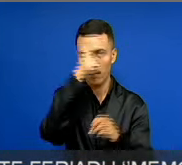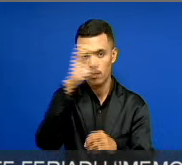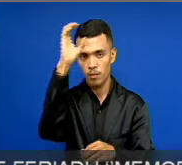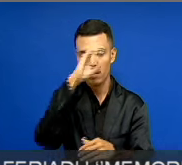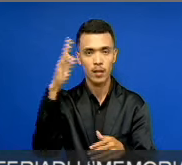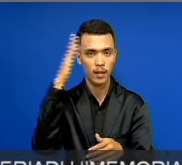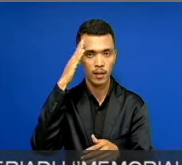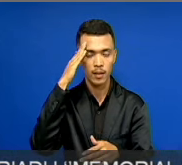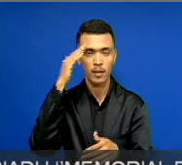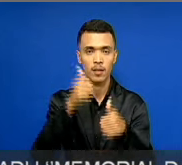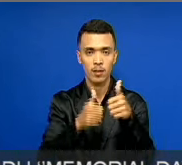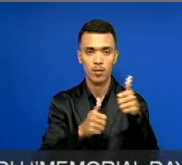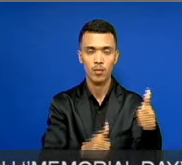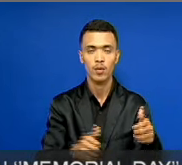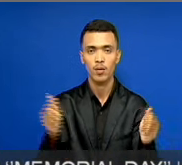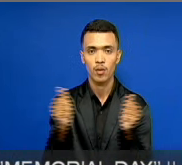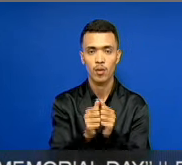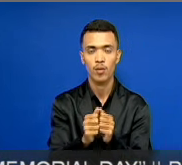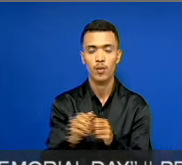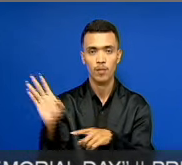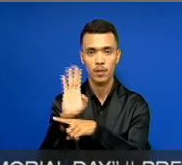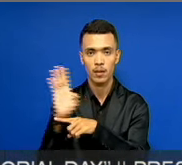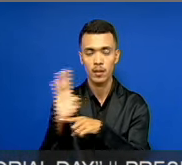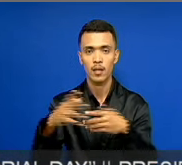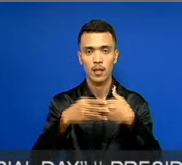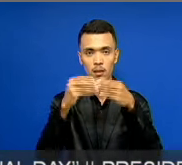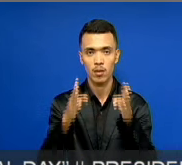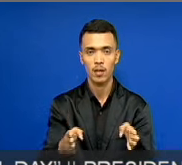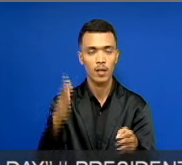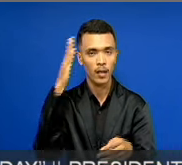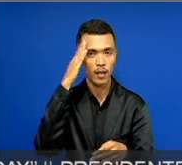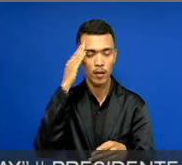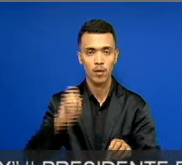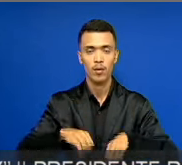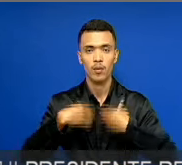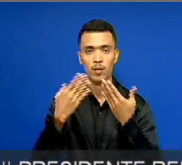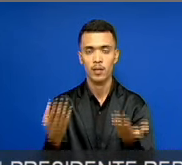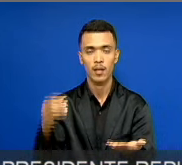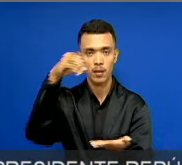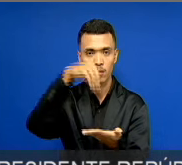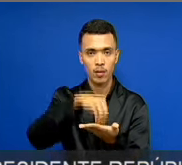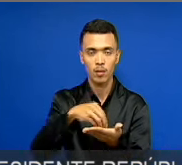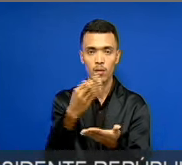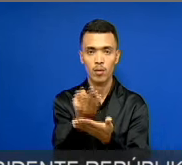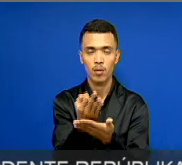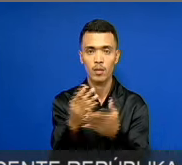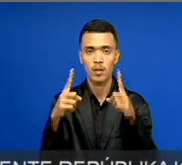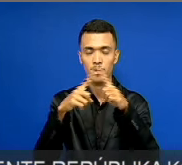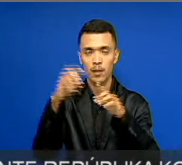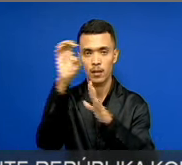tuir. O investimento refere a autoridade hanoin o insabe le hatama fali receitas ba estado do